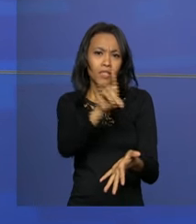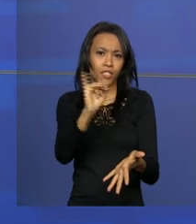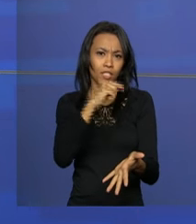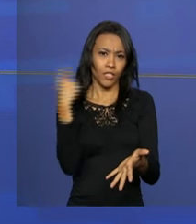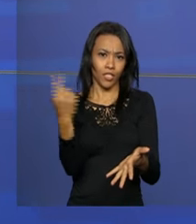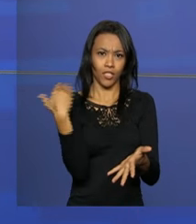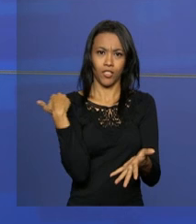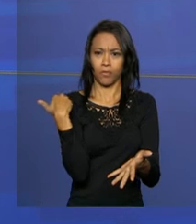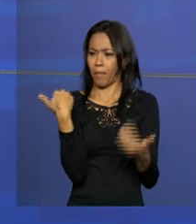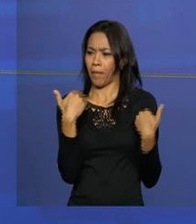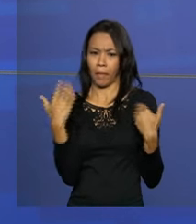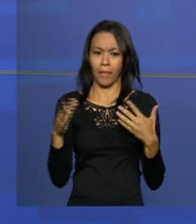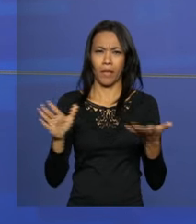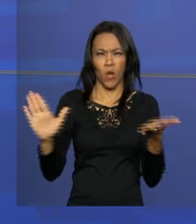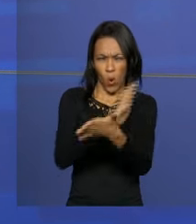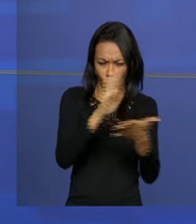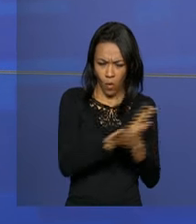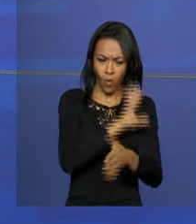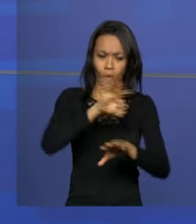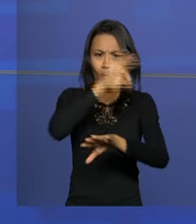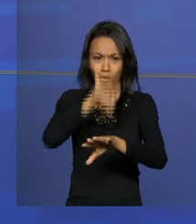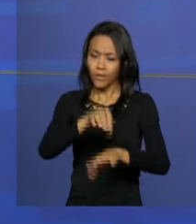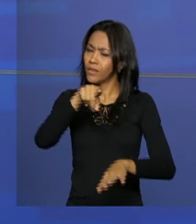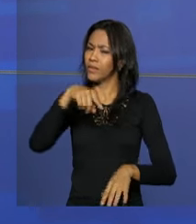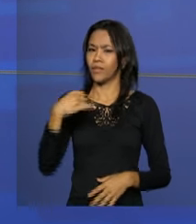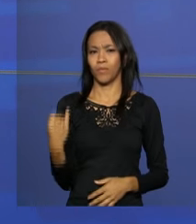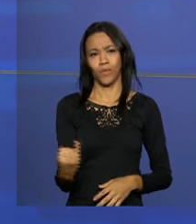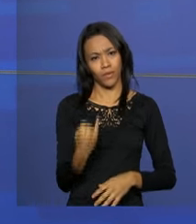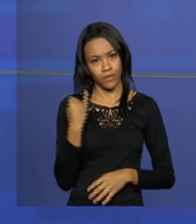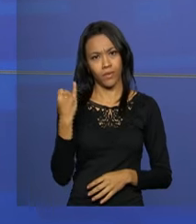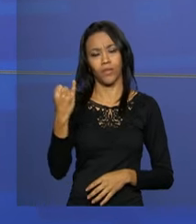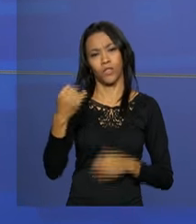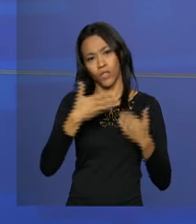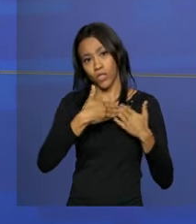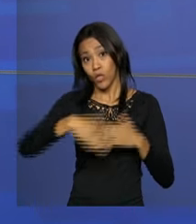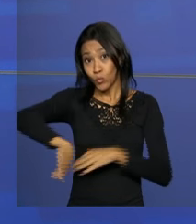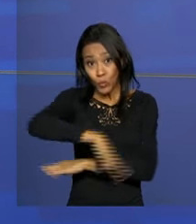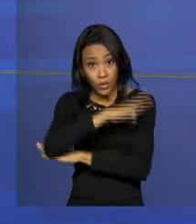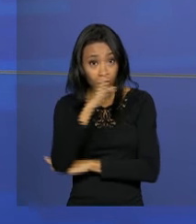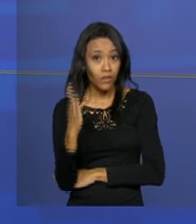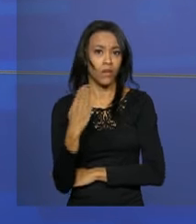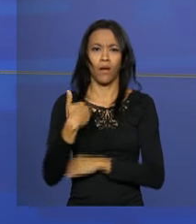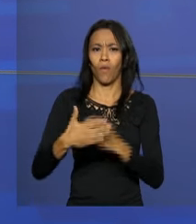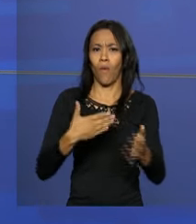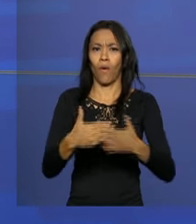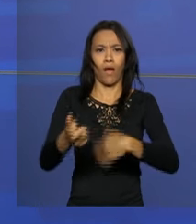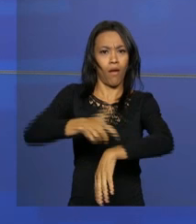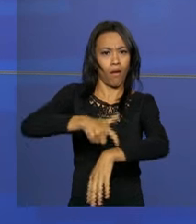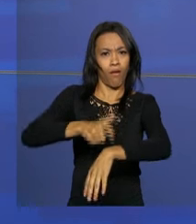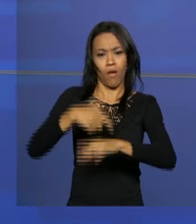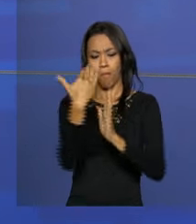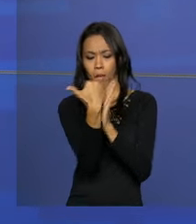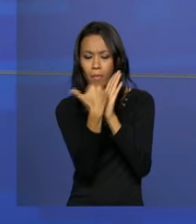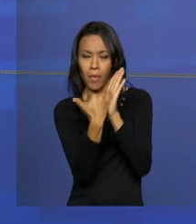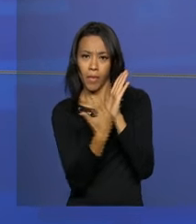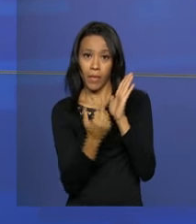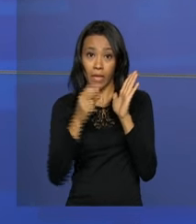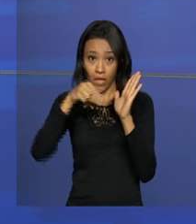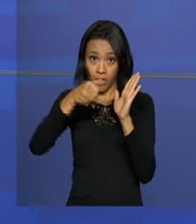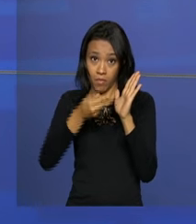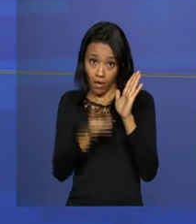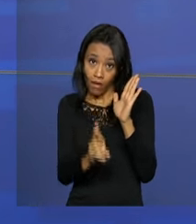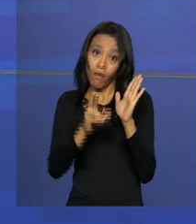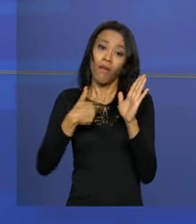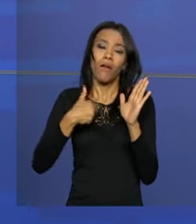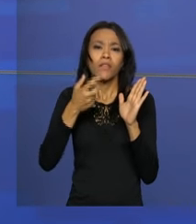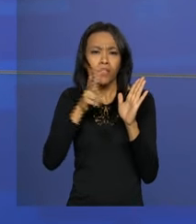de Mobilização da Educação contra o Zika é muito importante. Durante todo o dia, a qualquer momento em nossa programação, nós estamos